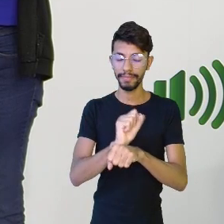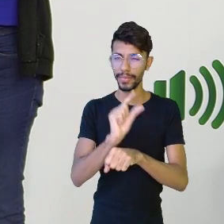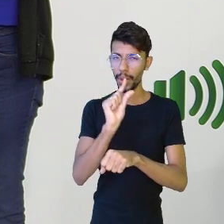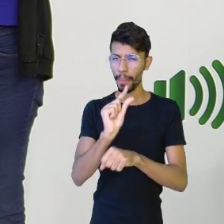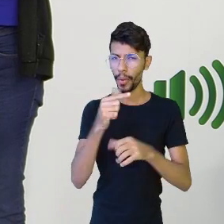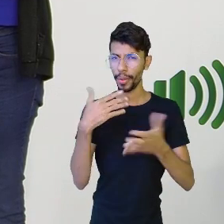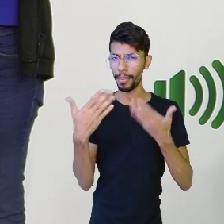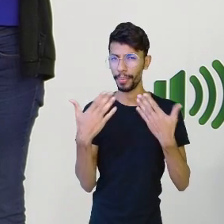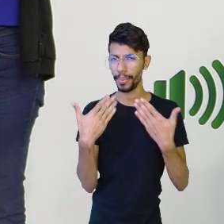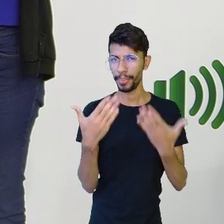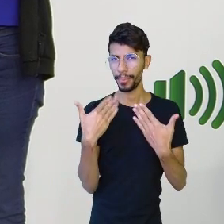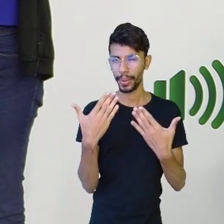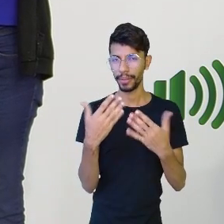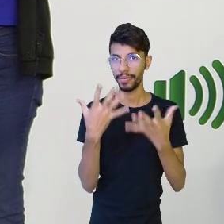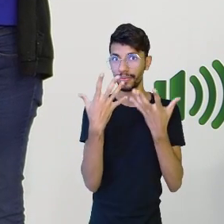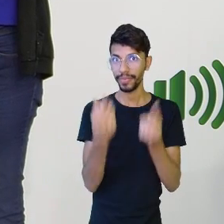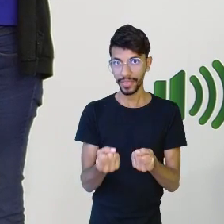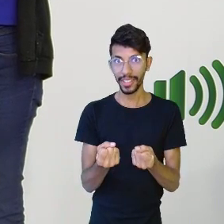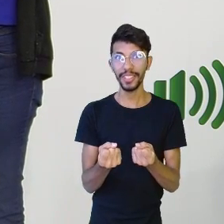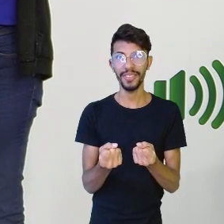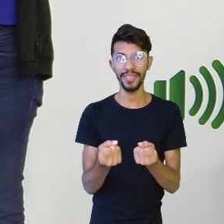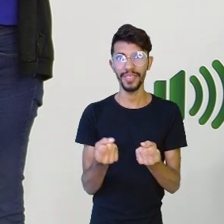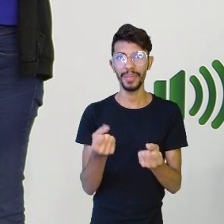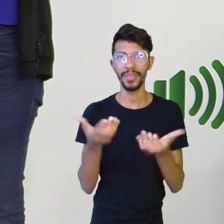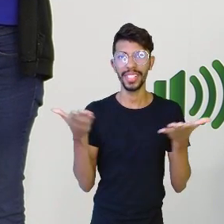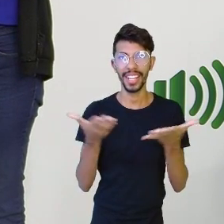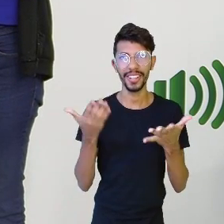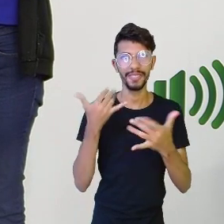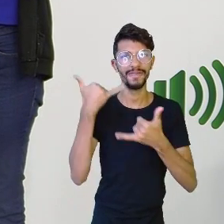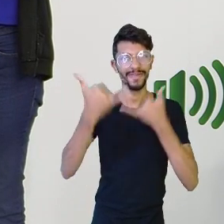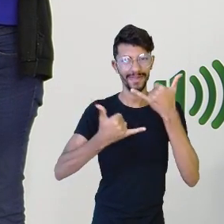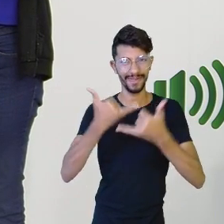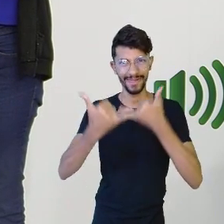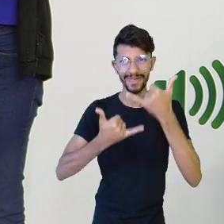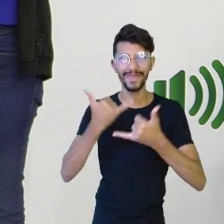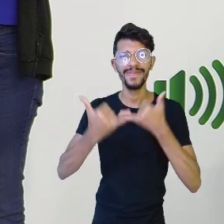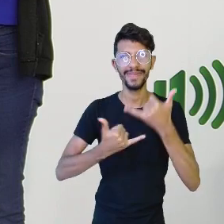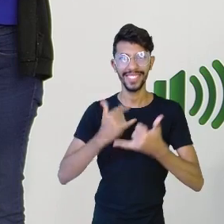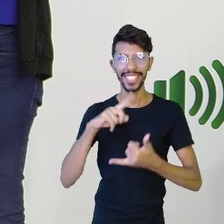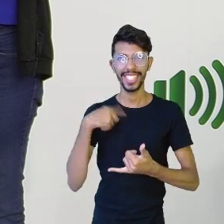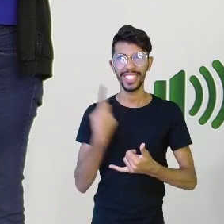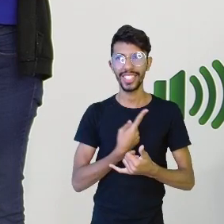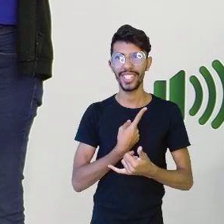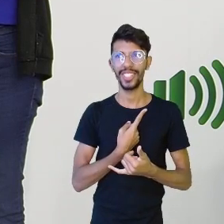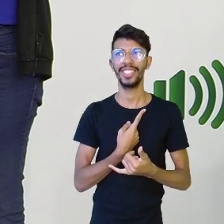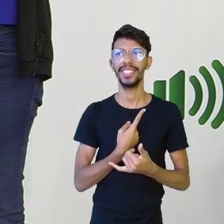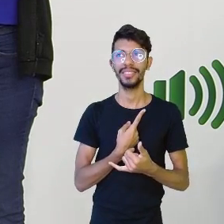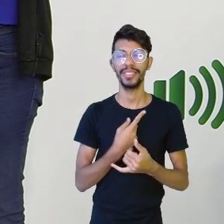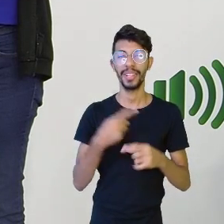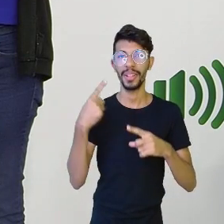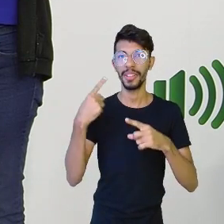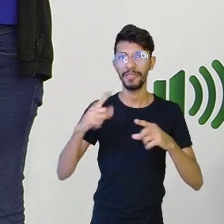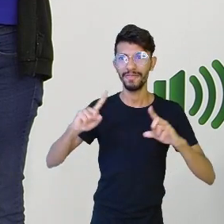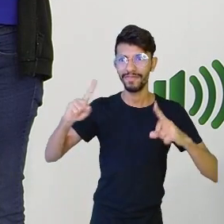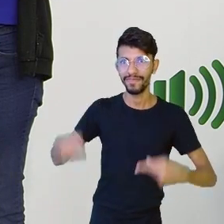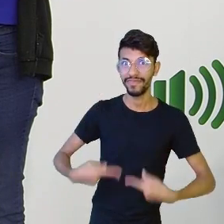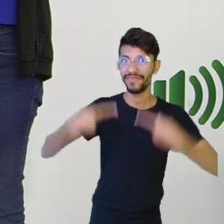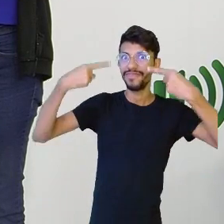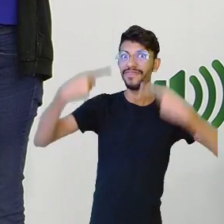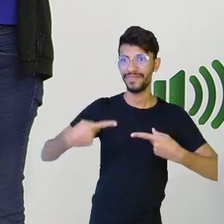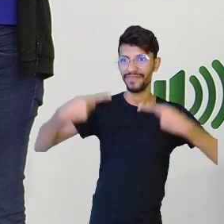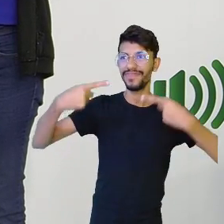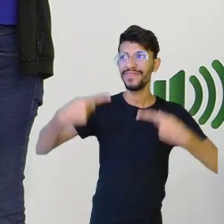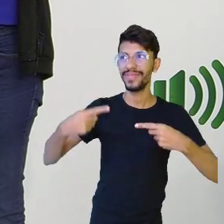a conversa, vamos lá para a nossa brincadeira, para a nossa disputa, porque hoje aqui, ó, eu e a